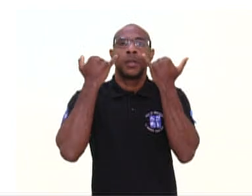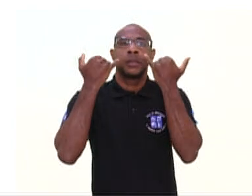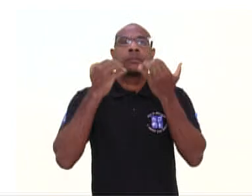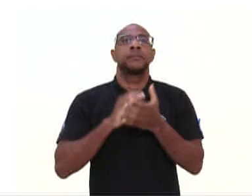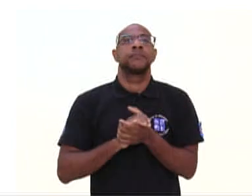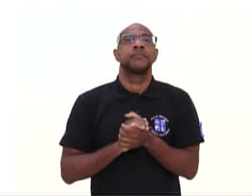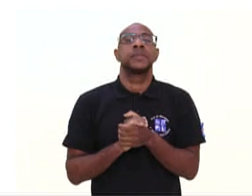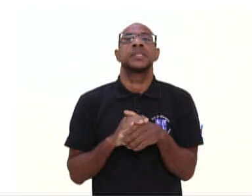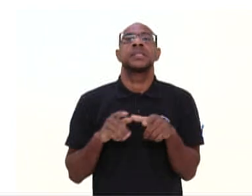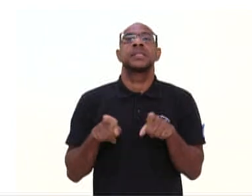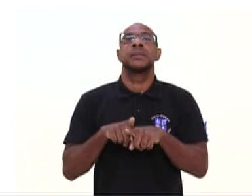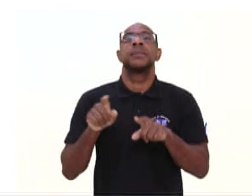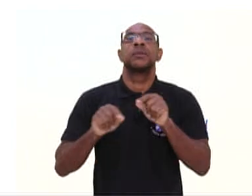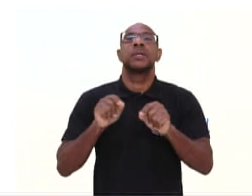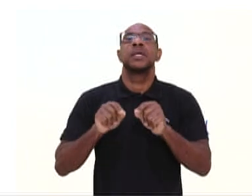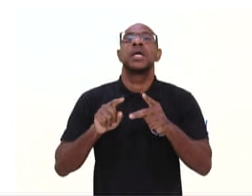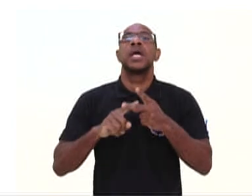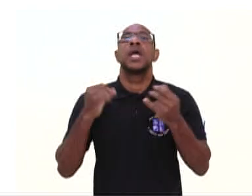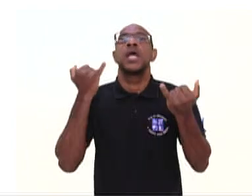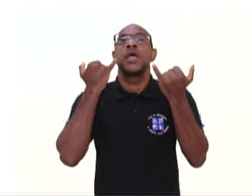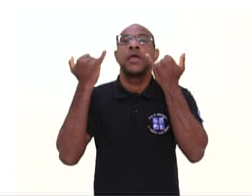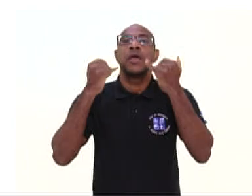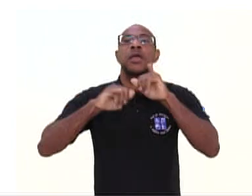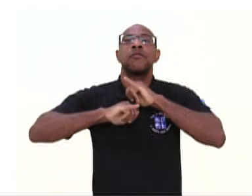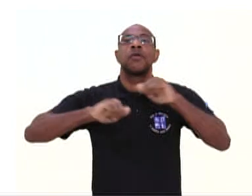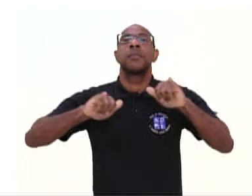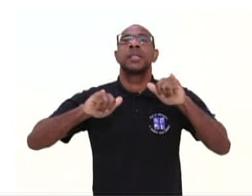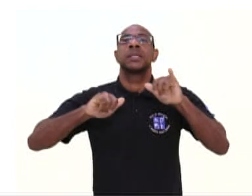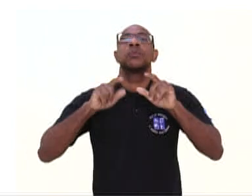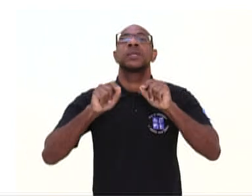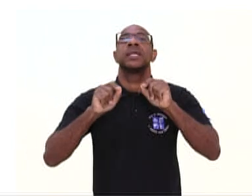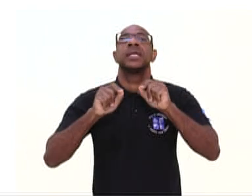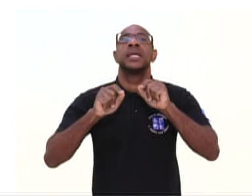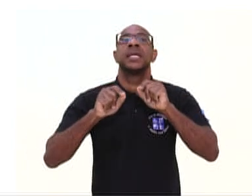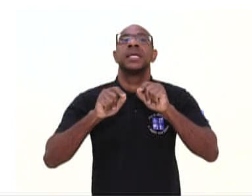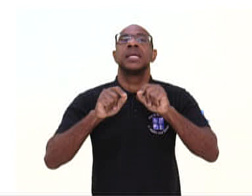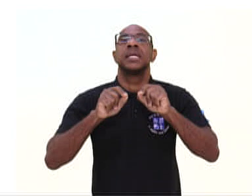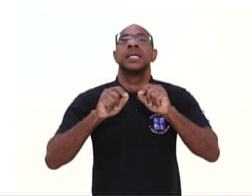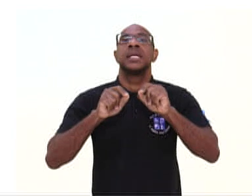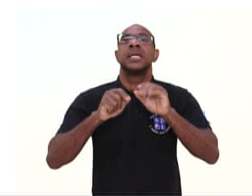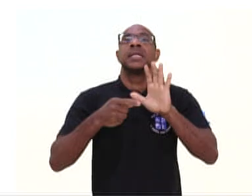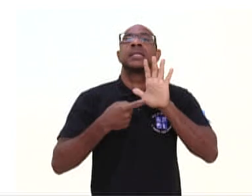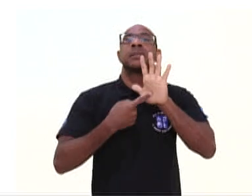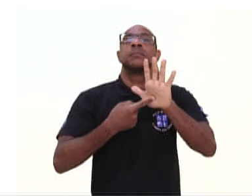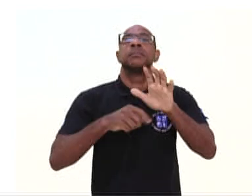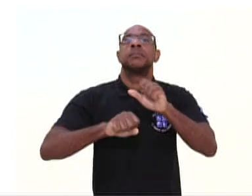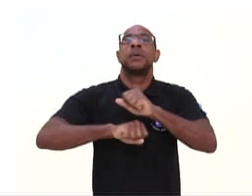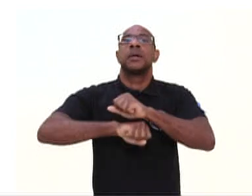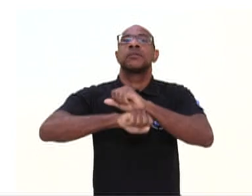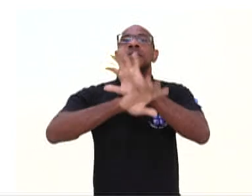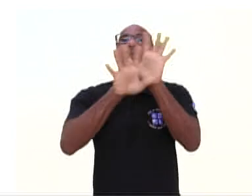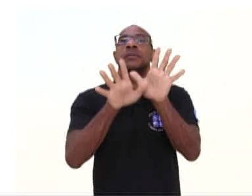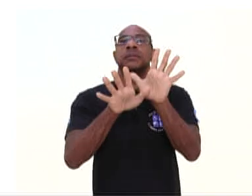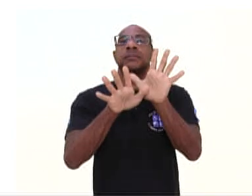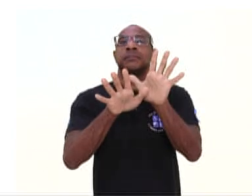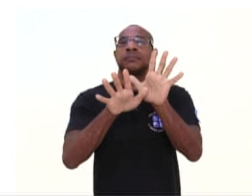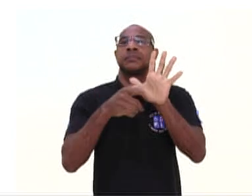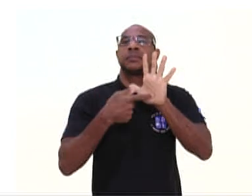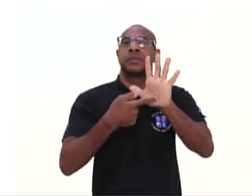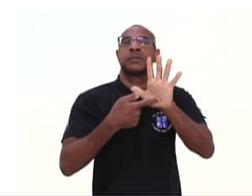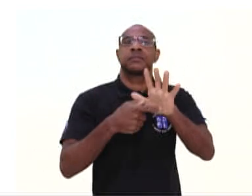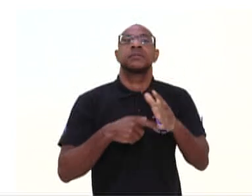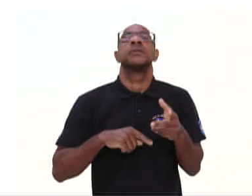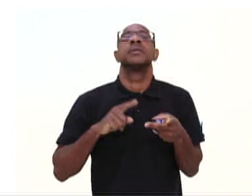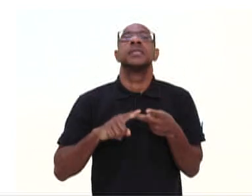Depois a gente vai reconhecer uma informação explícita no texto, aquilo que está ali visível, né? E inferir o sentido